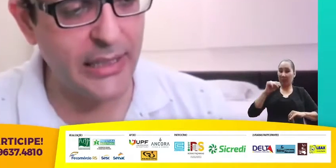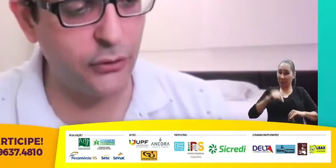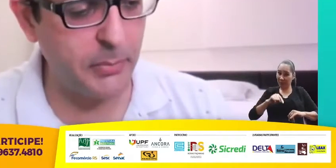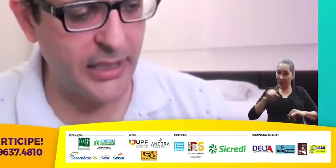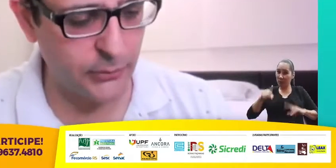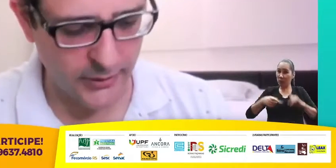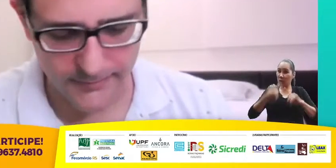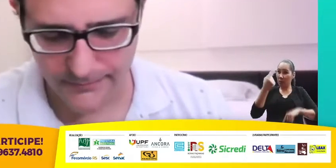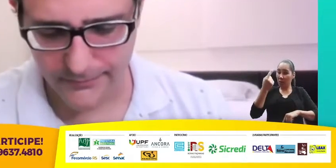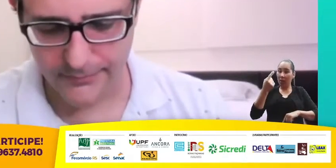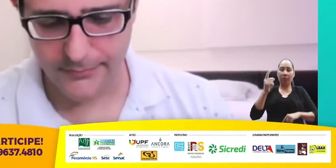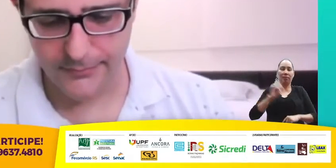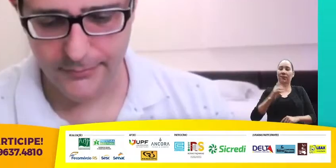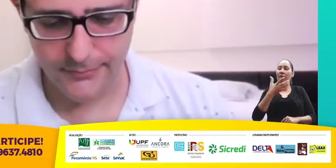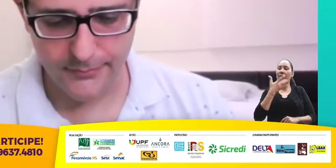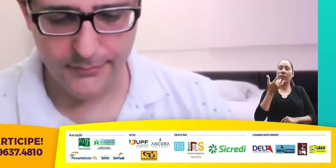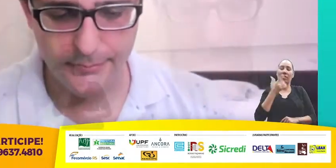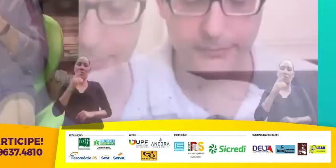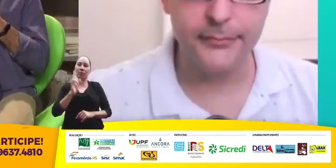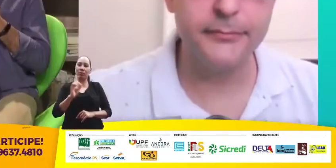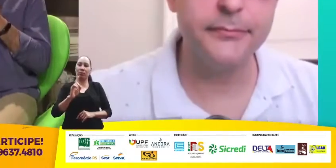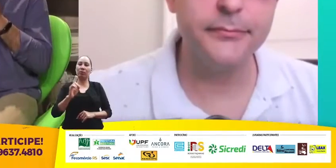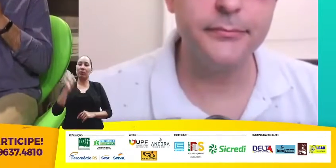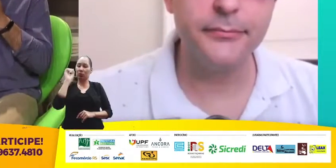muito complicado superar a dor.